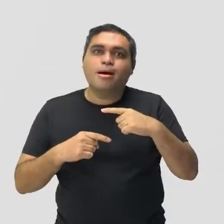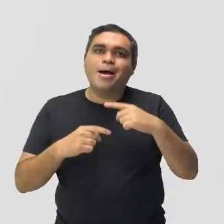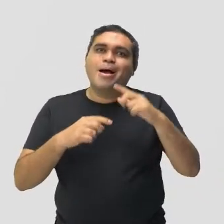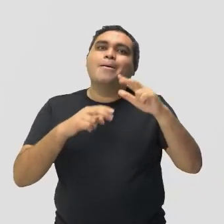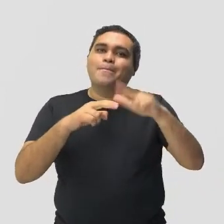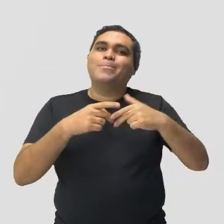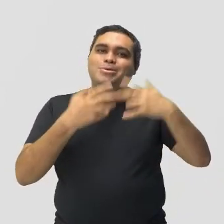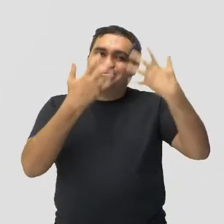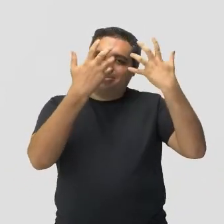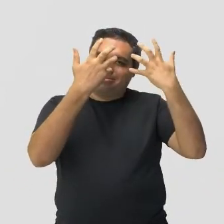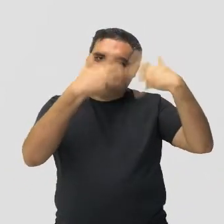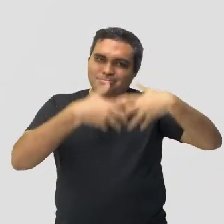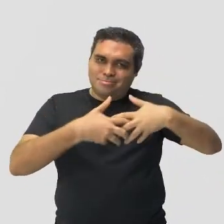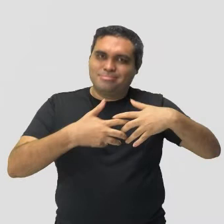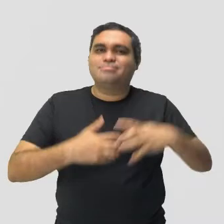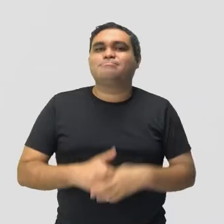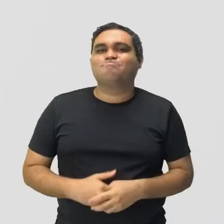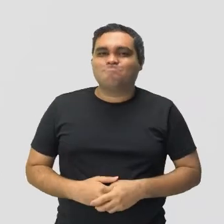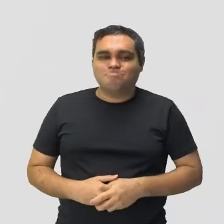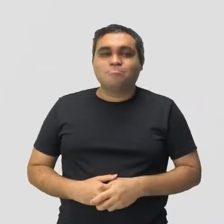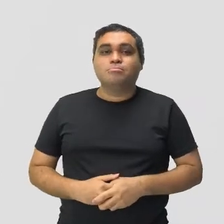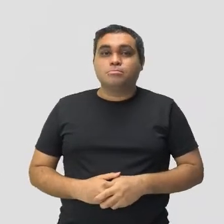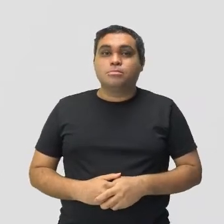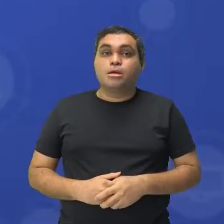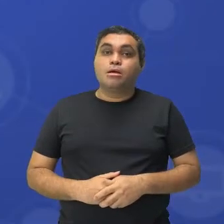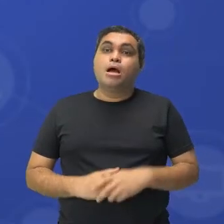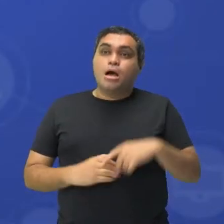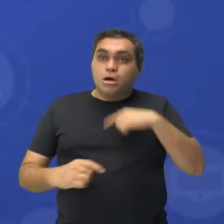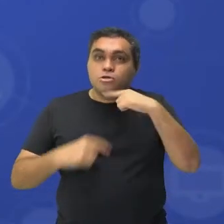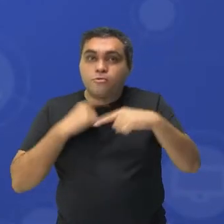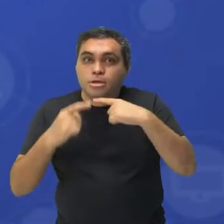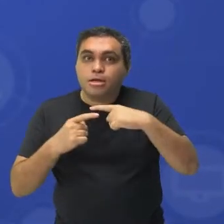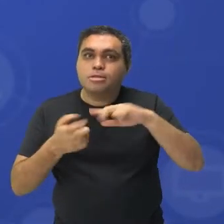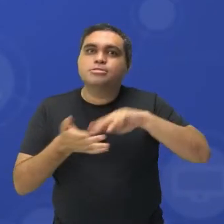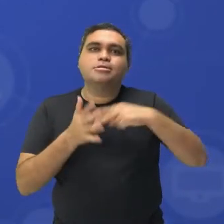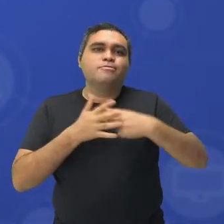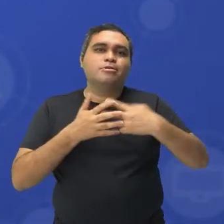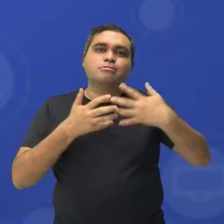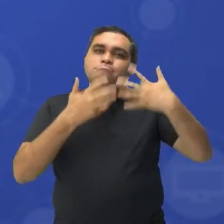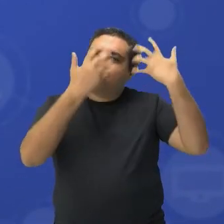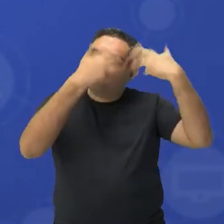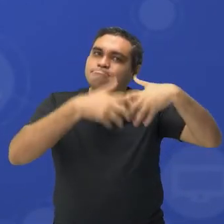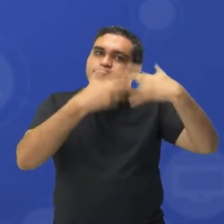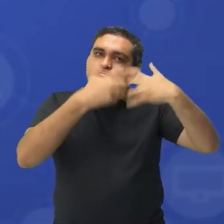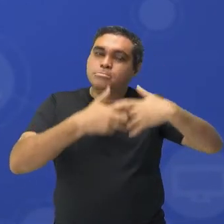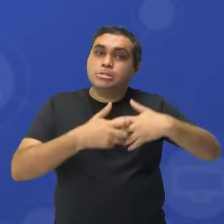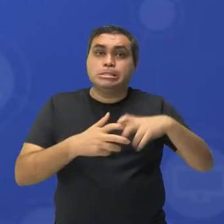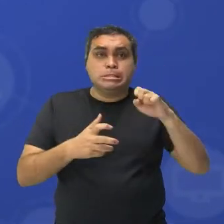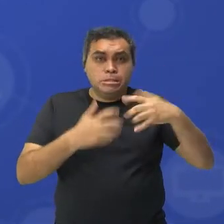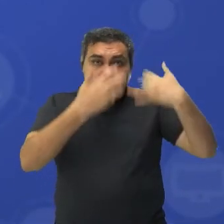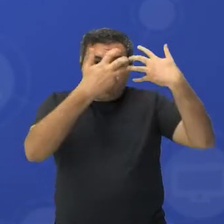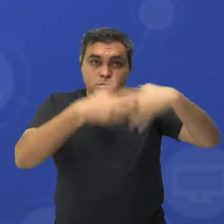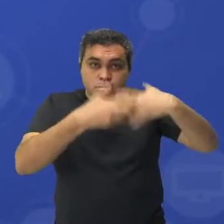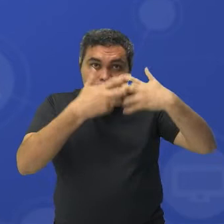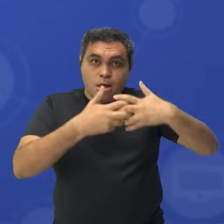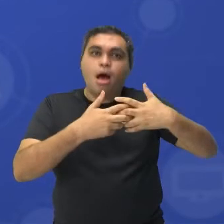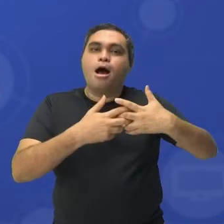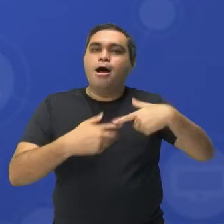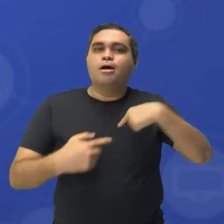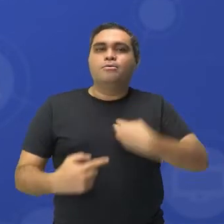penso. Que vamos acompanhar. Se eu duvido, eu penso. Se eu penso, eu existo.